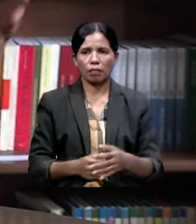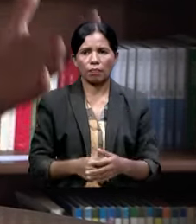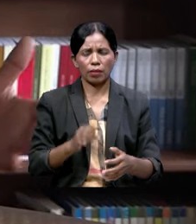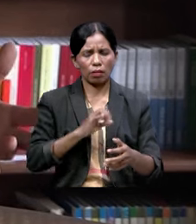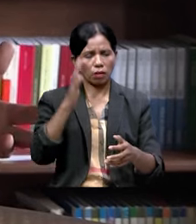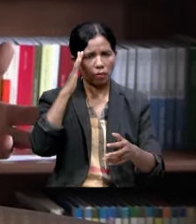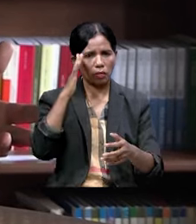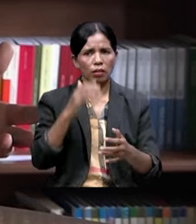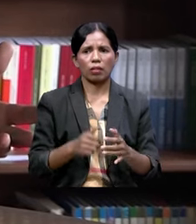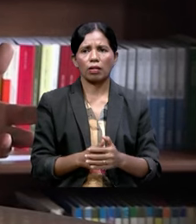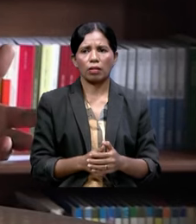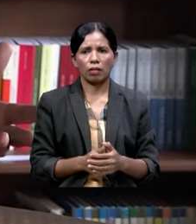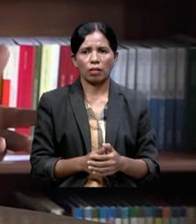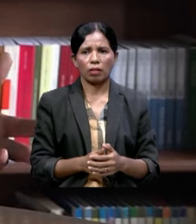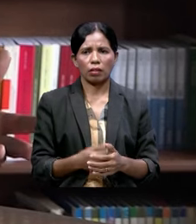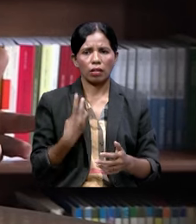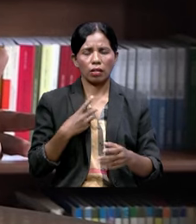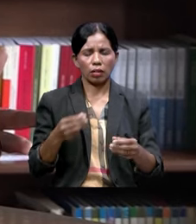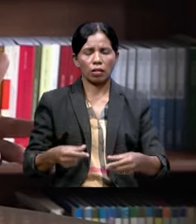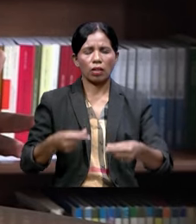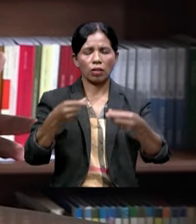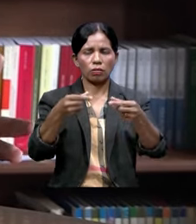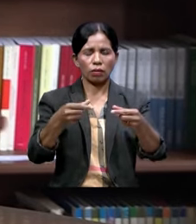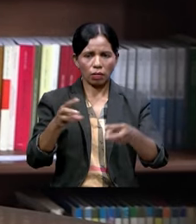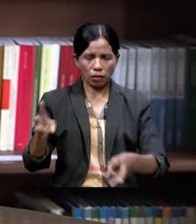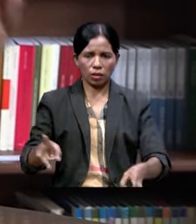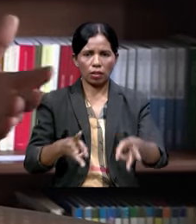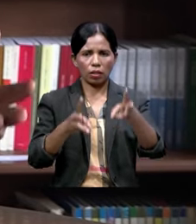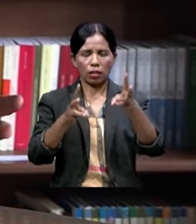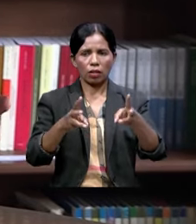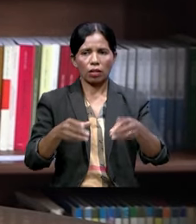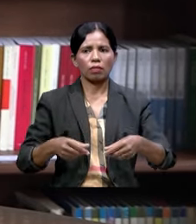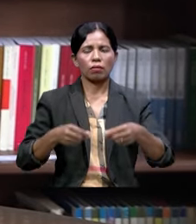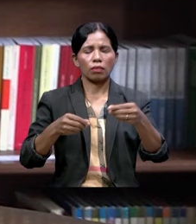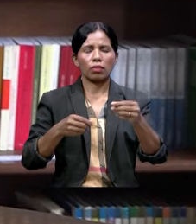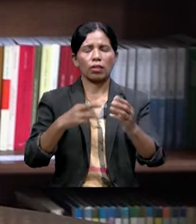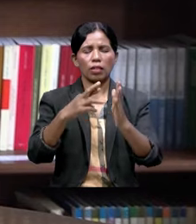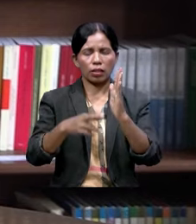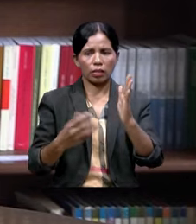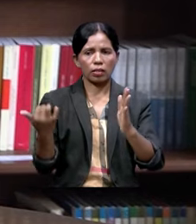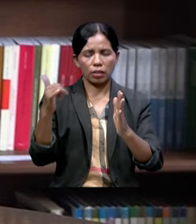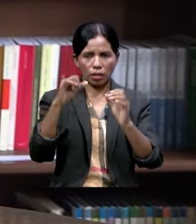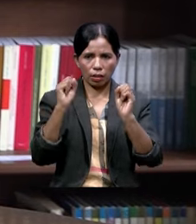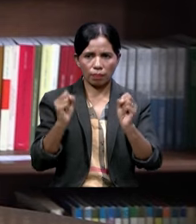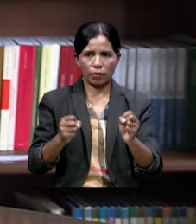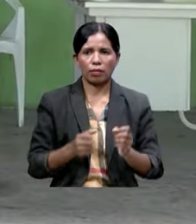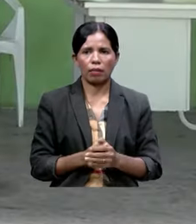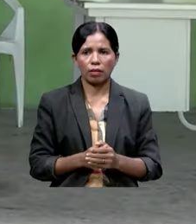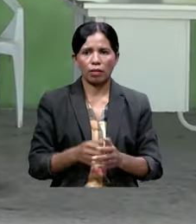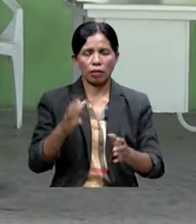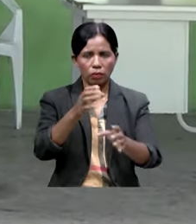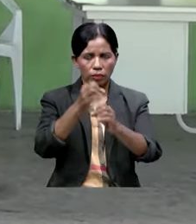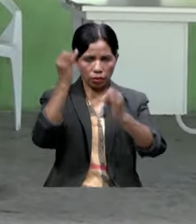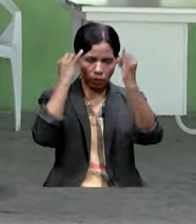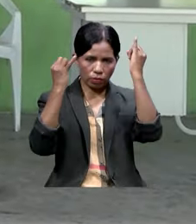ida ne ida ne ita tenki foruni dalang ka foruni mekanismo ida para atusira bele recolhe a informação